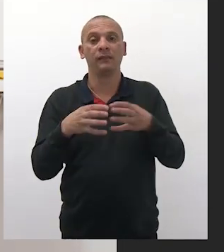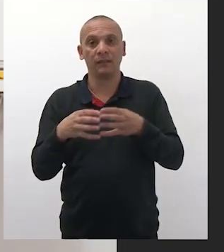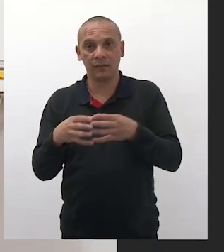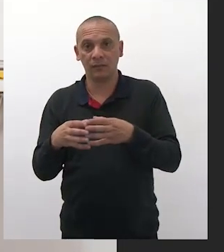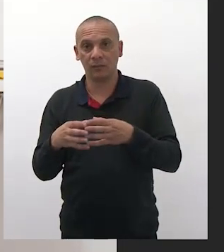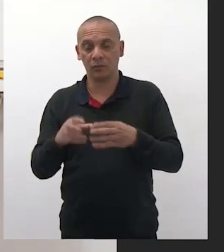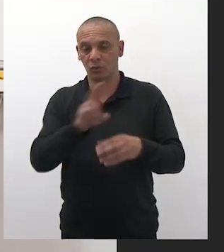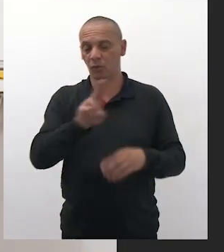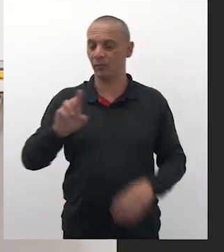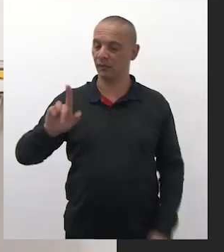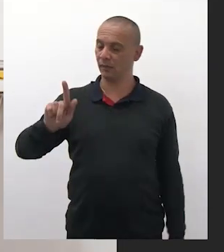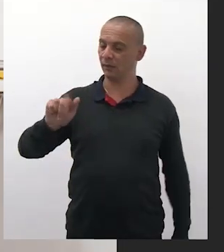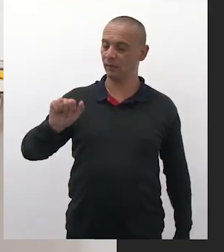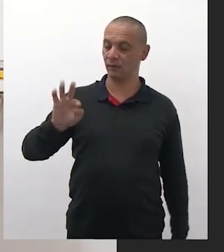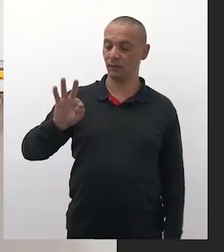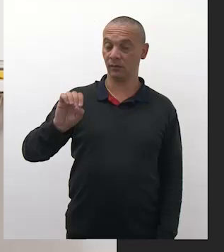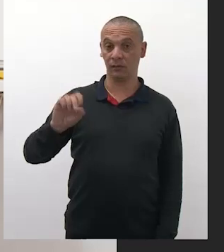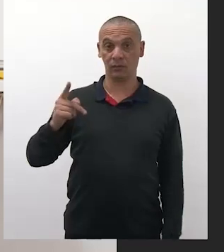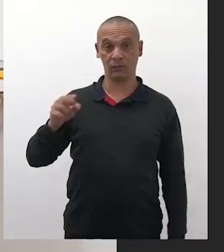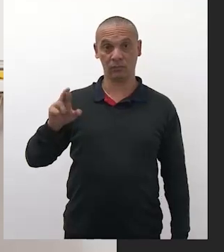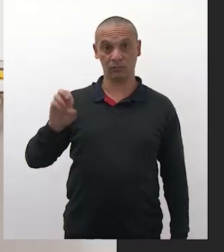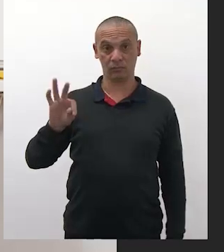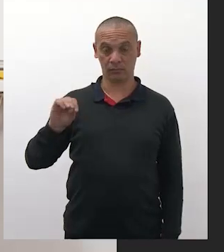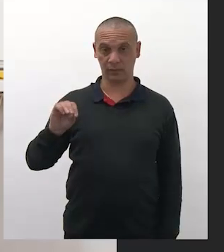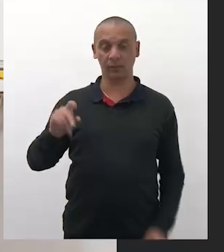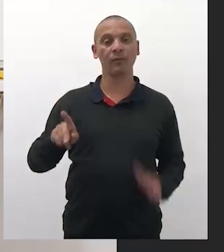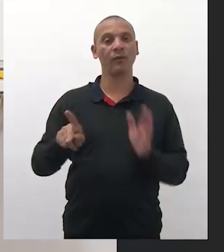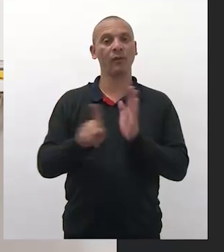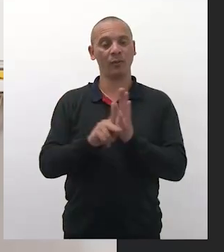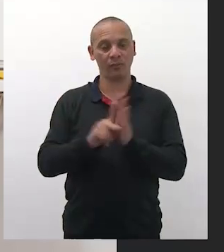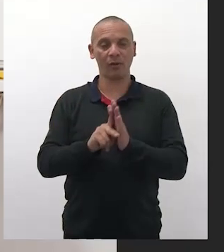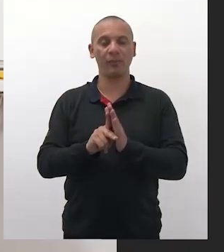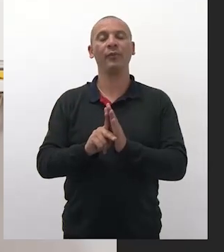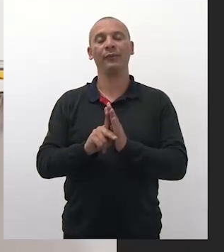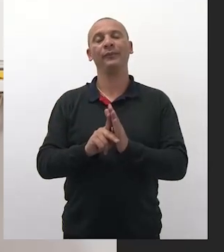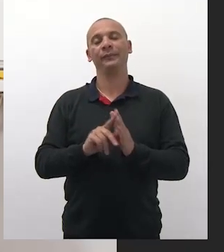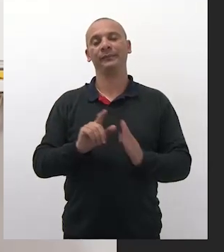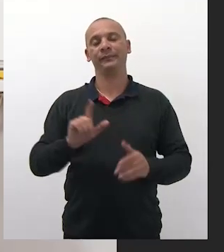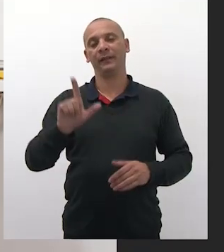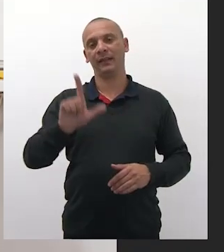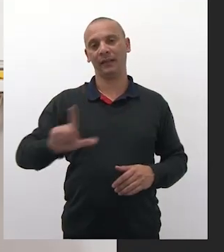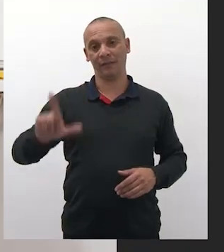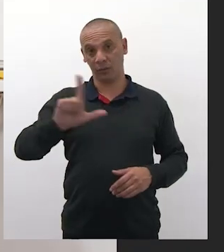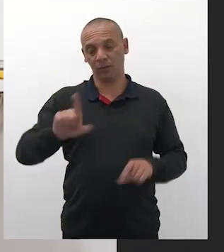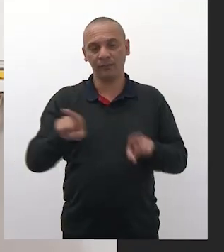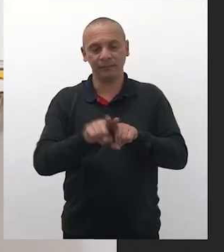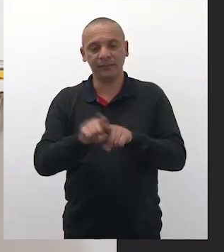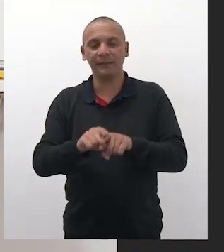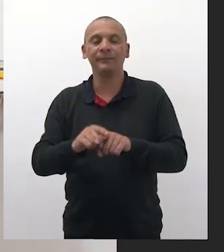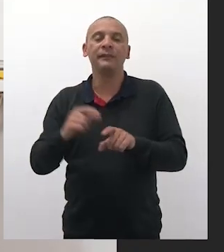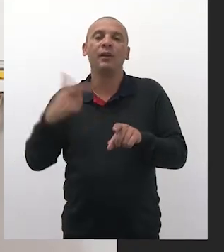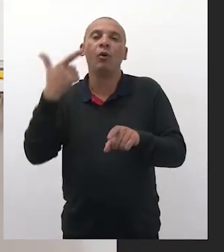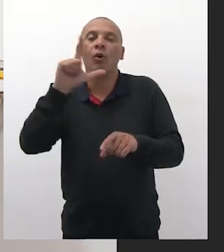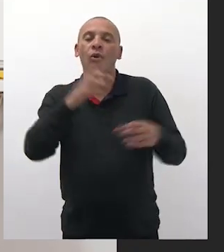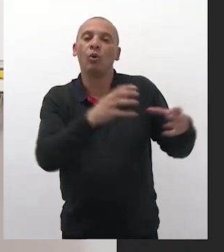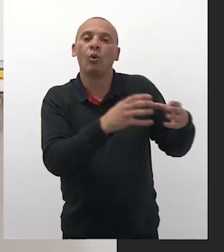Gato Preto, que é um clube de literatura, né, de ficção, nós temos também o Clube